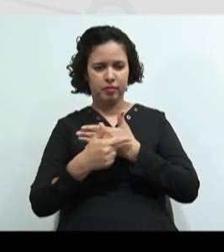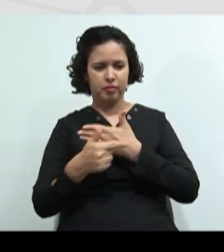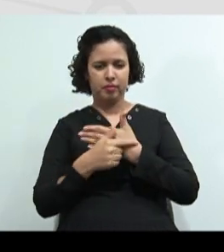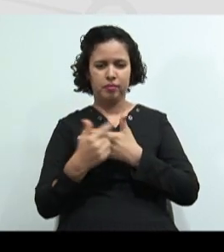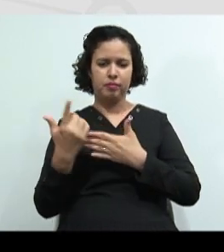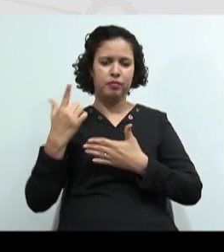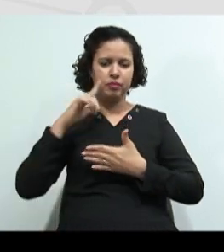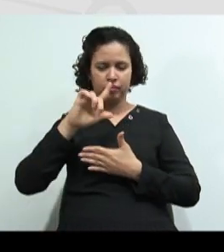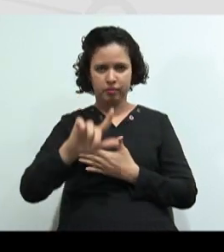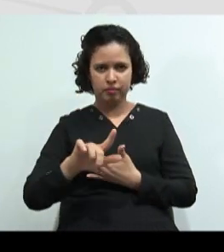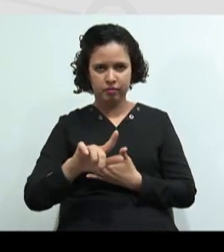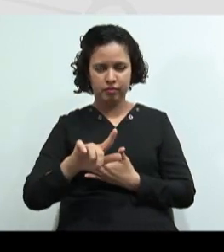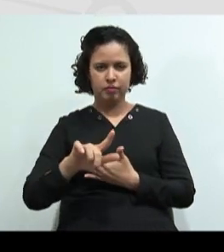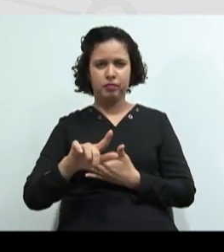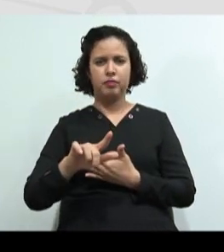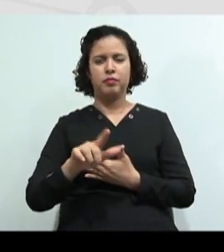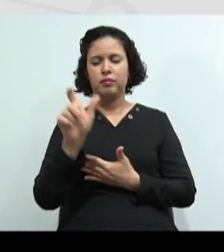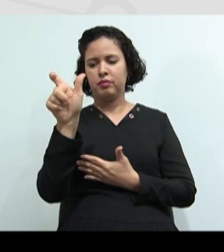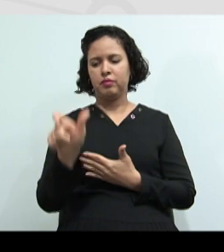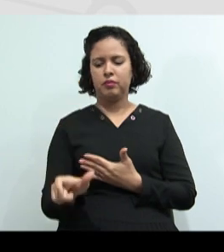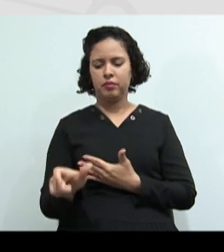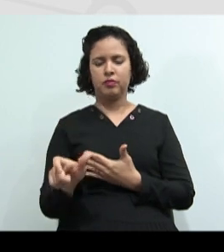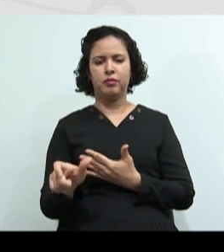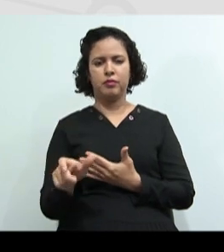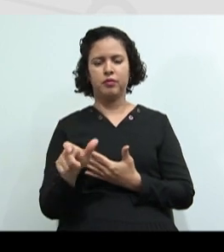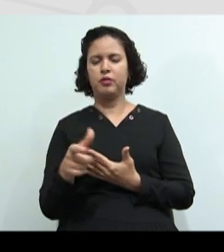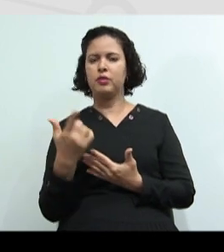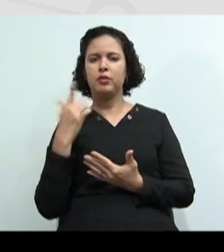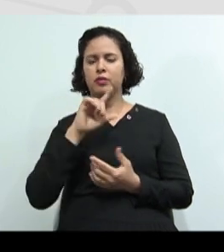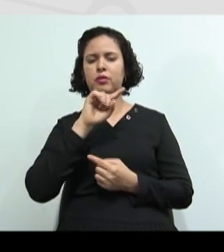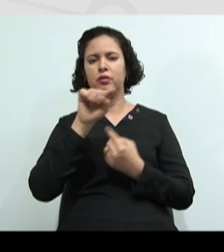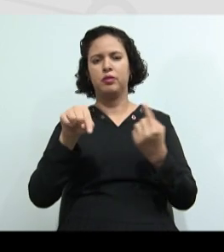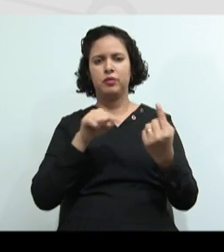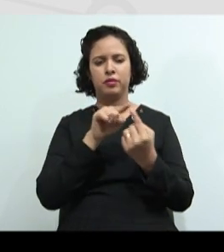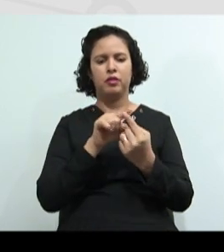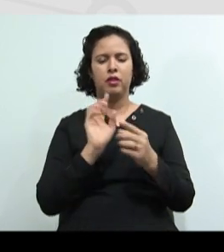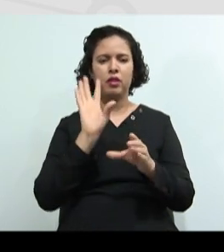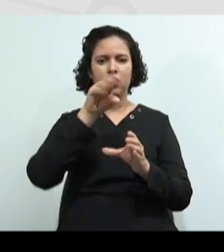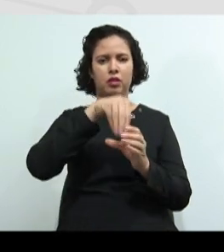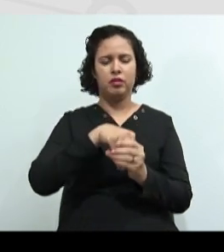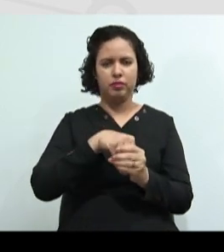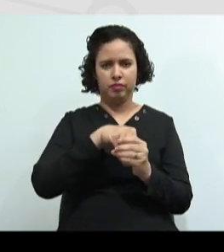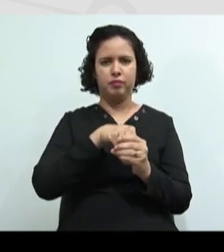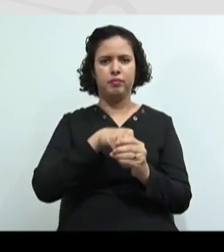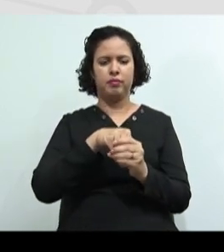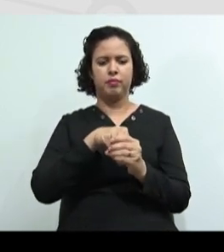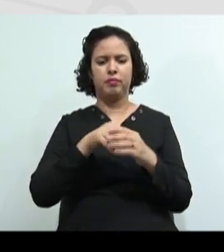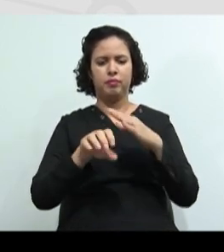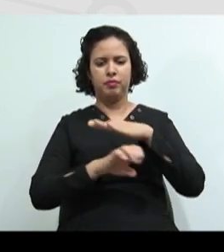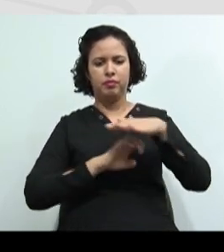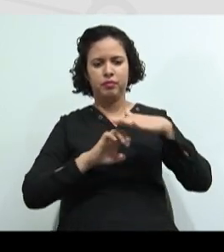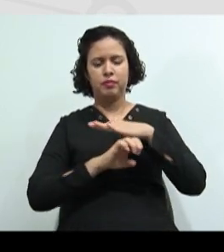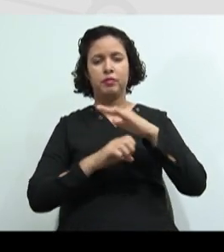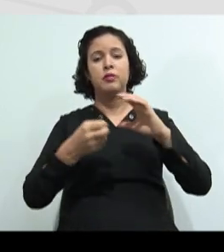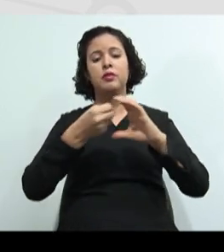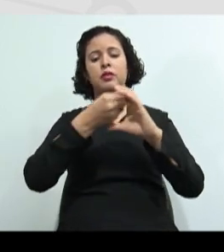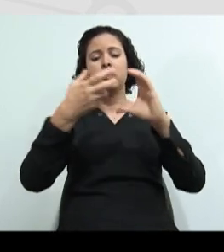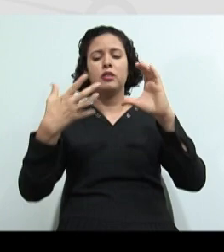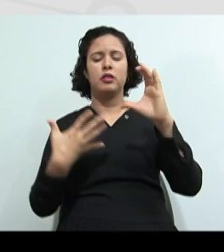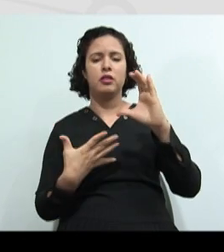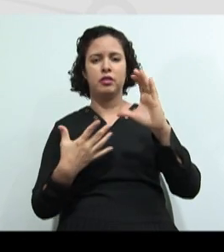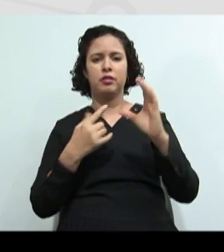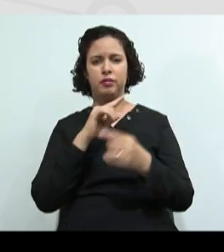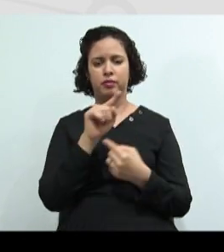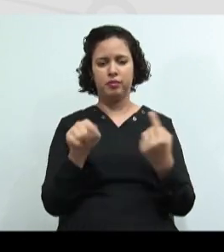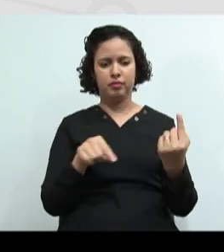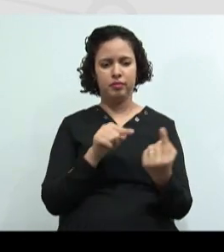funcionário também estabeleça os seus objetivos dentro daquele maior da organização. Quais são as características dos